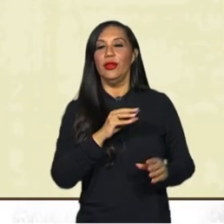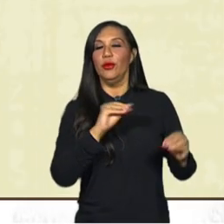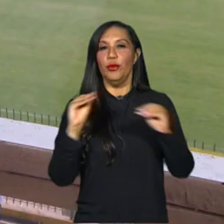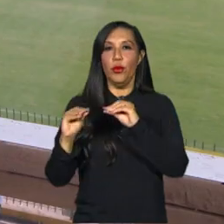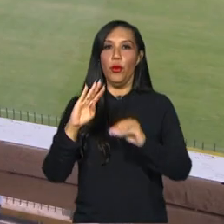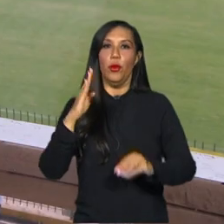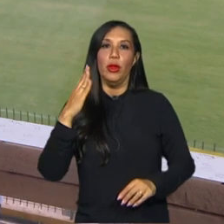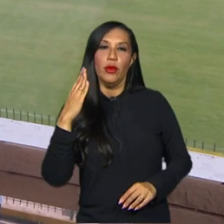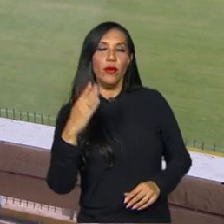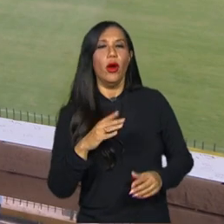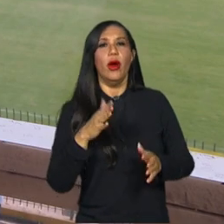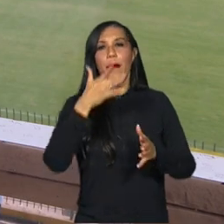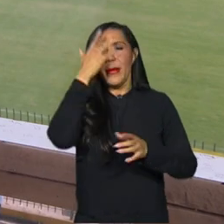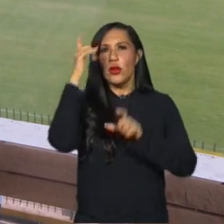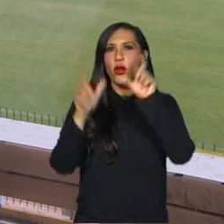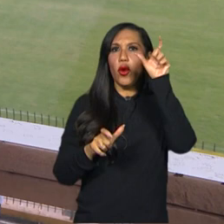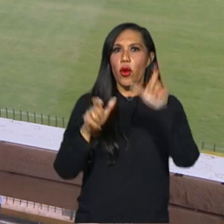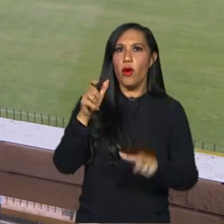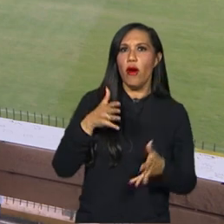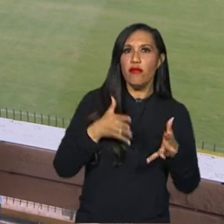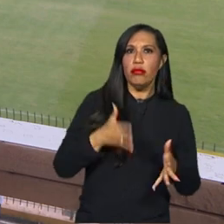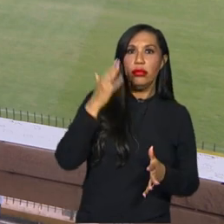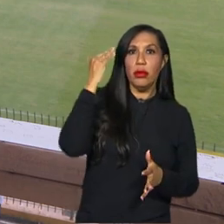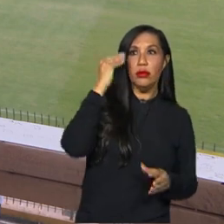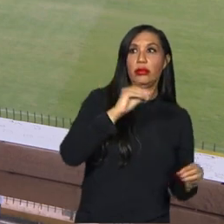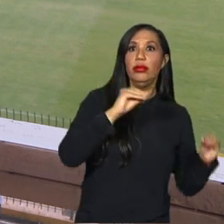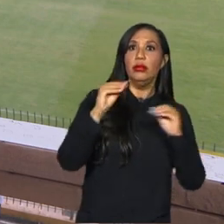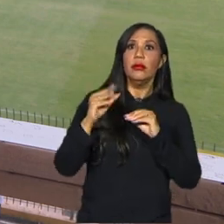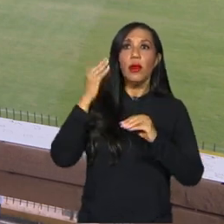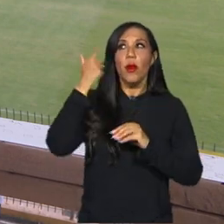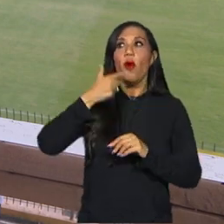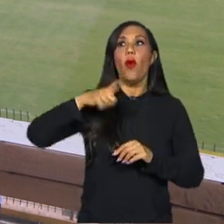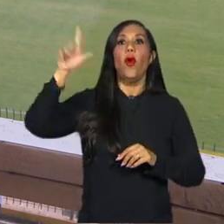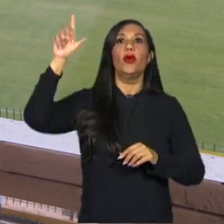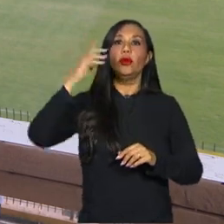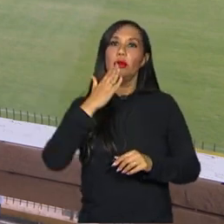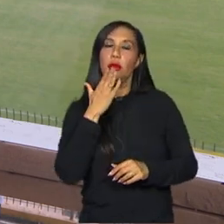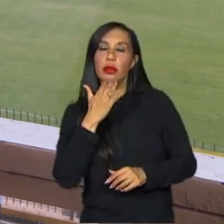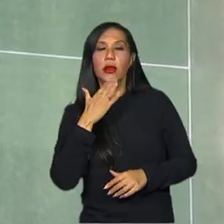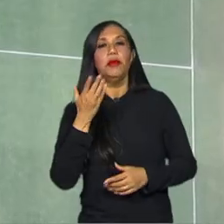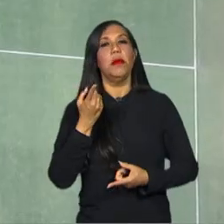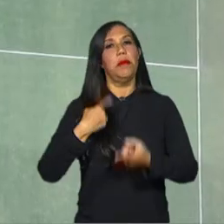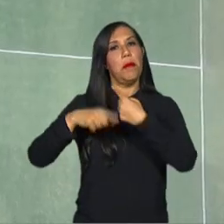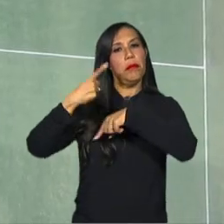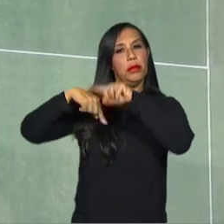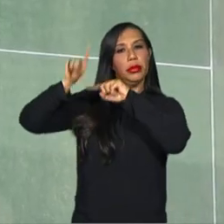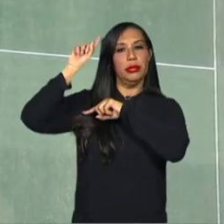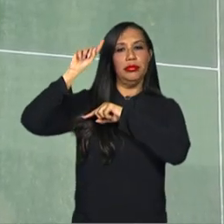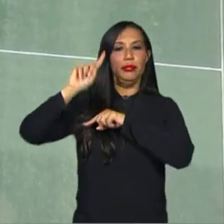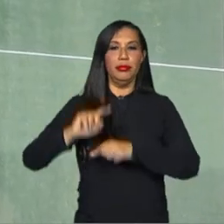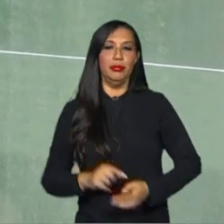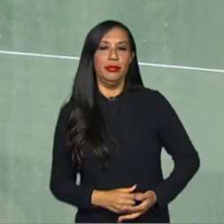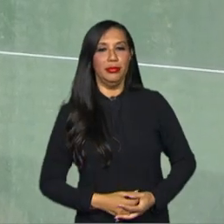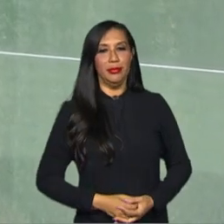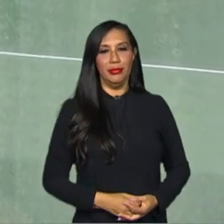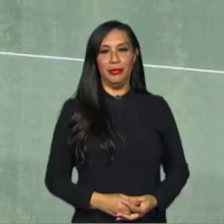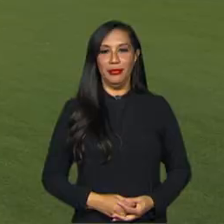Botafogo. Jogadores que saíram daqui e fizeram sucesso fora, cresceram muito.